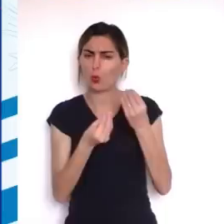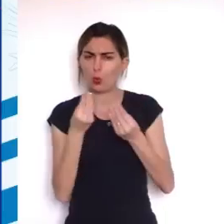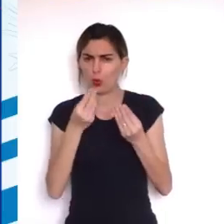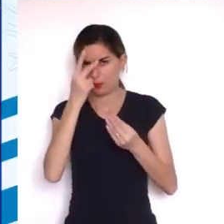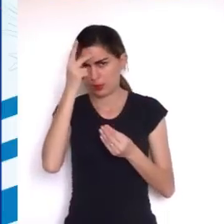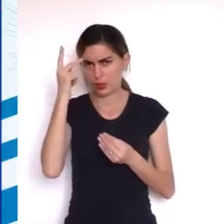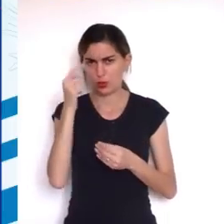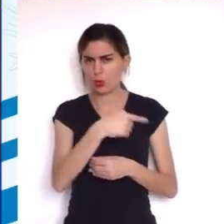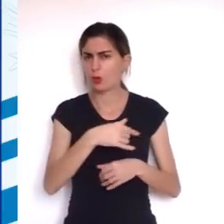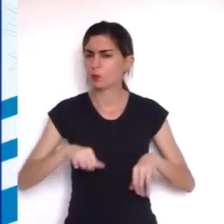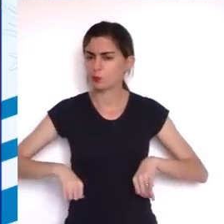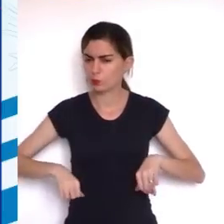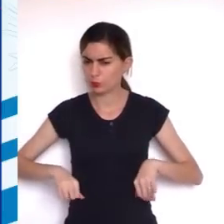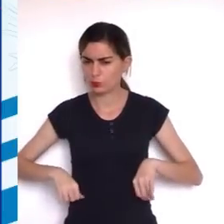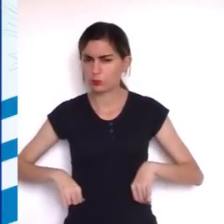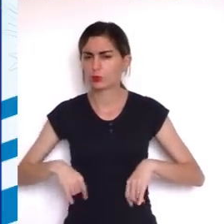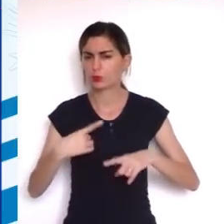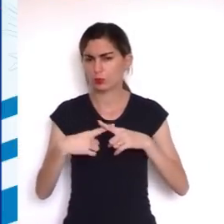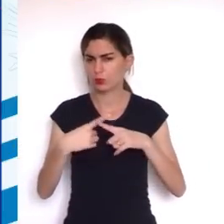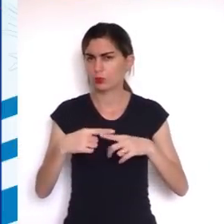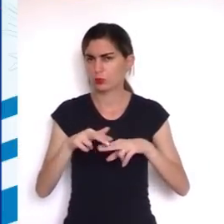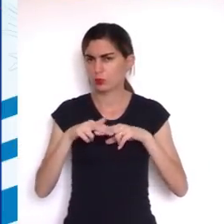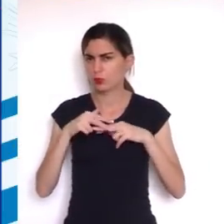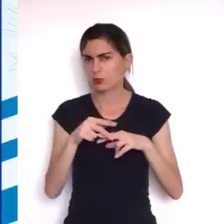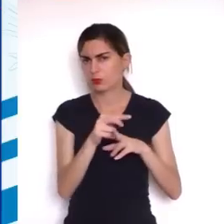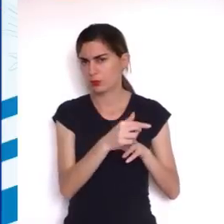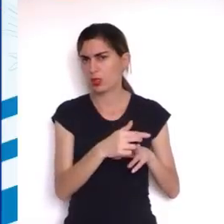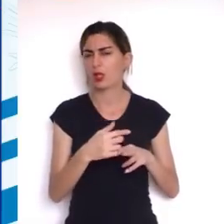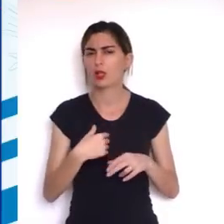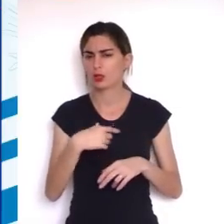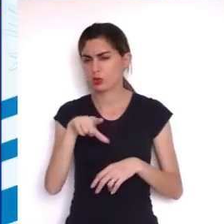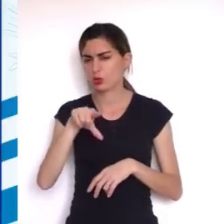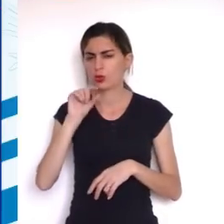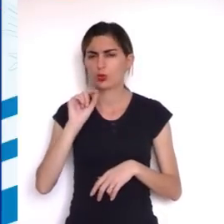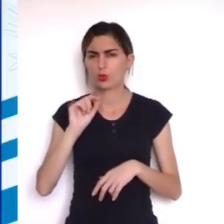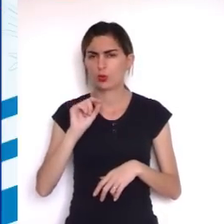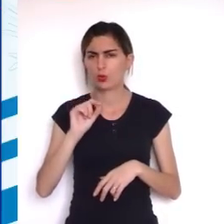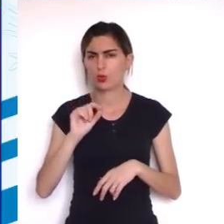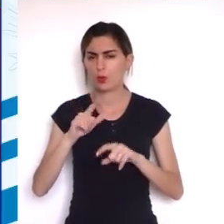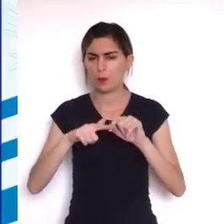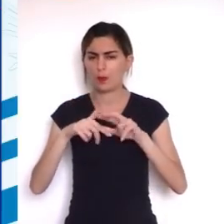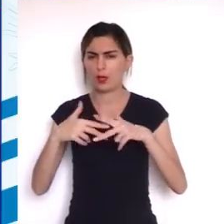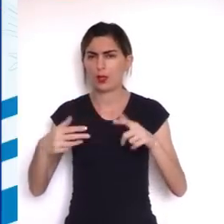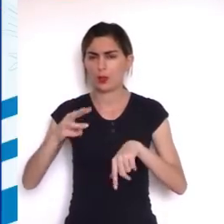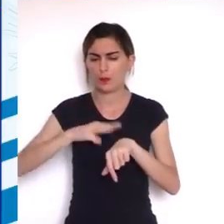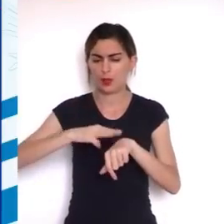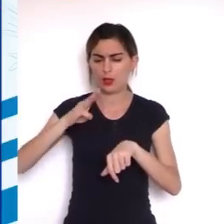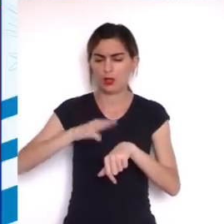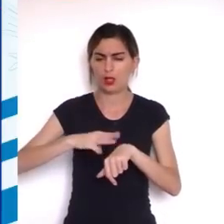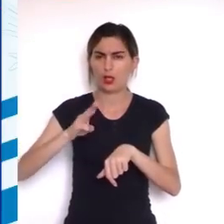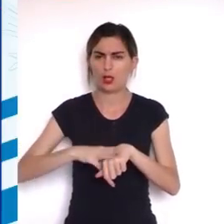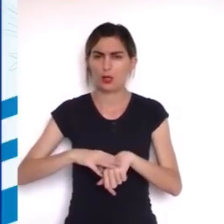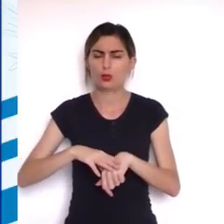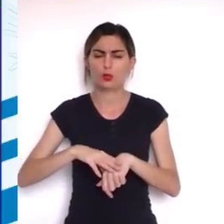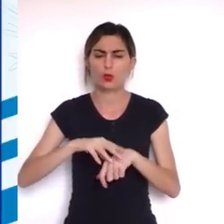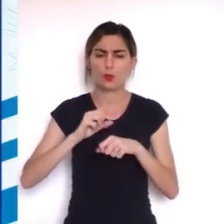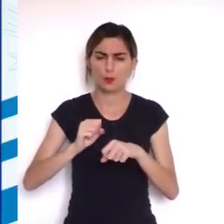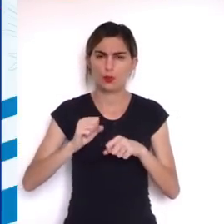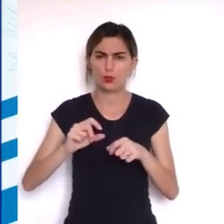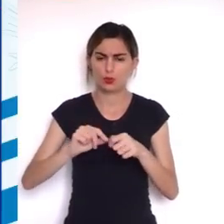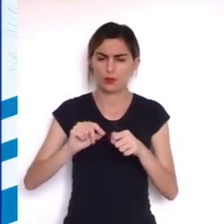como essa pessoa está sofrendo porque ela deve ter escolhido um material metálico